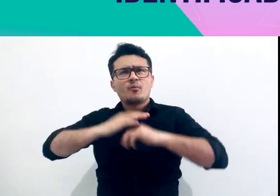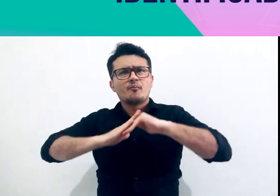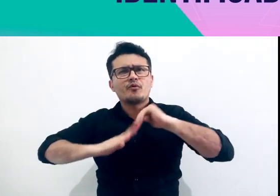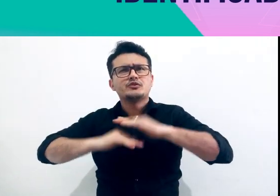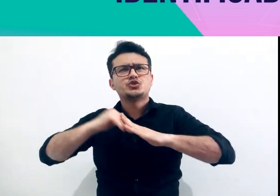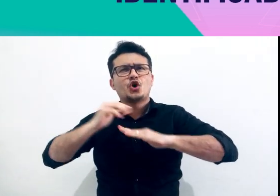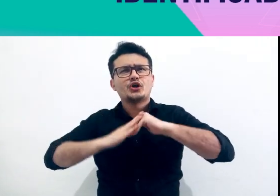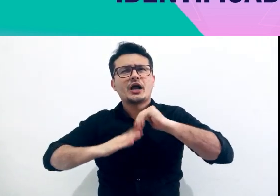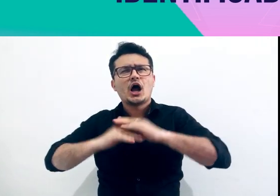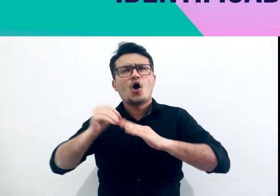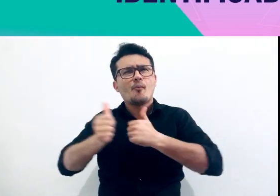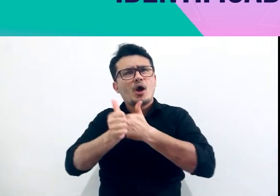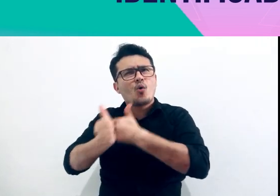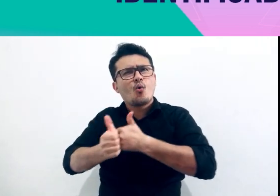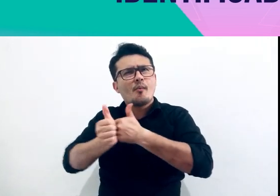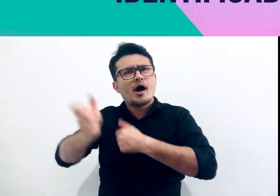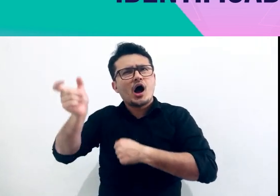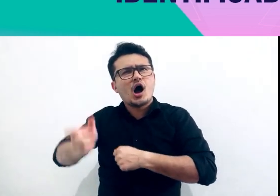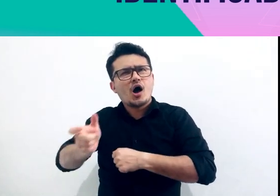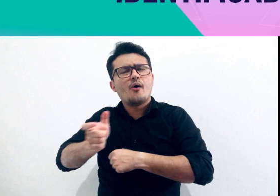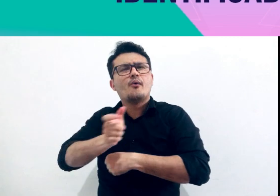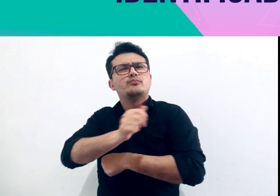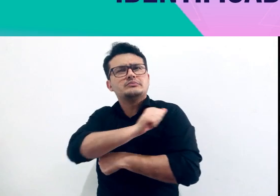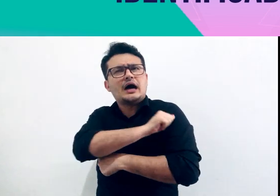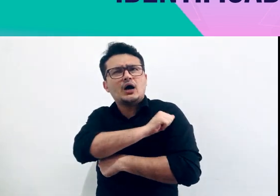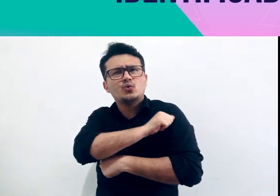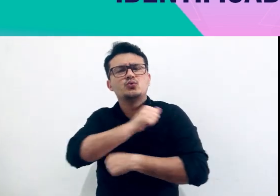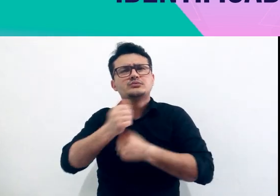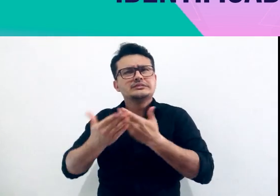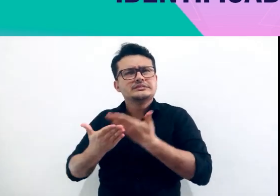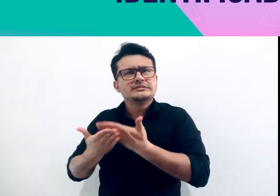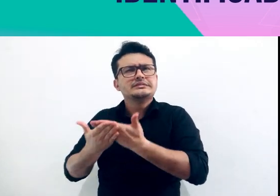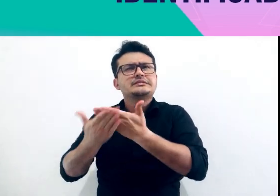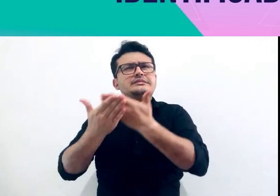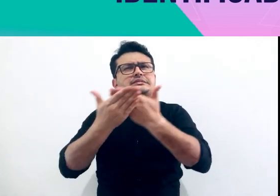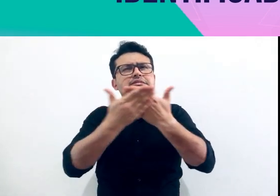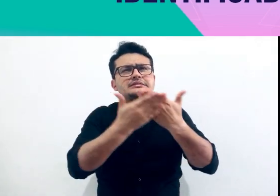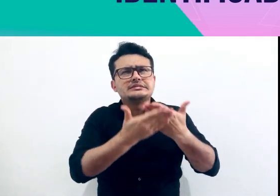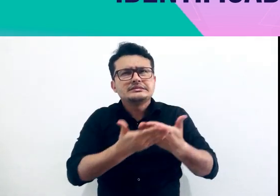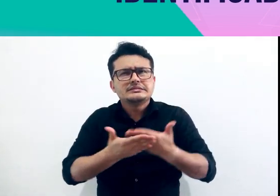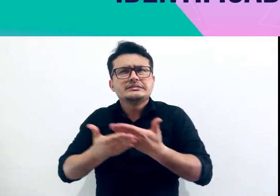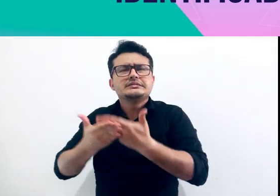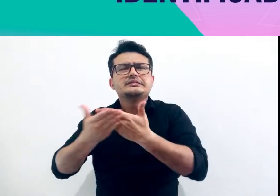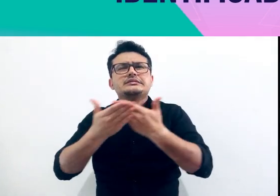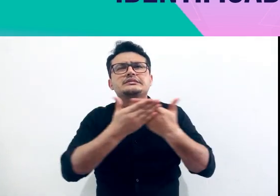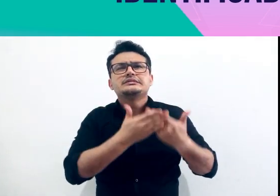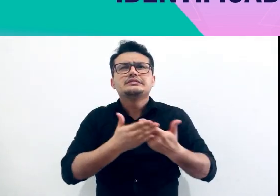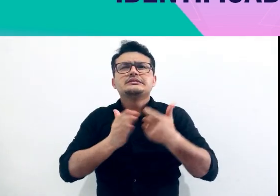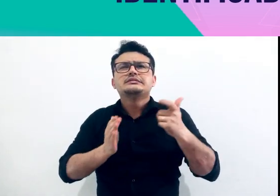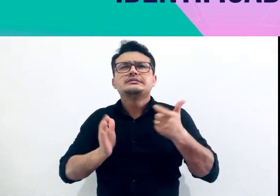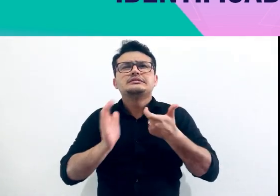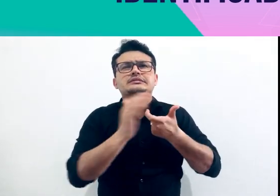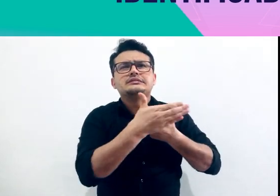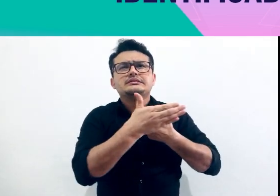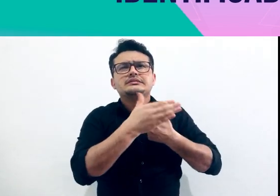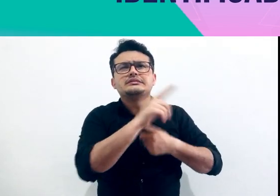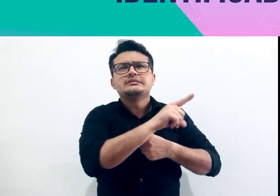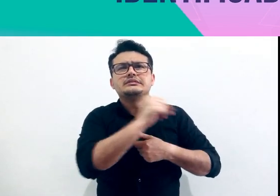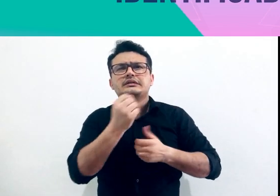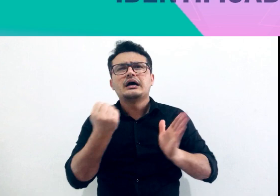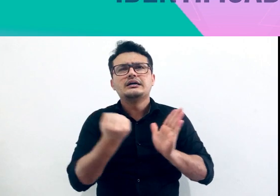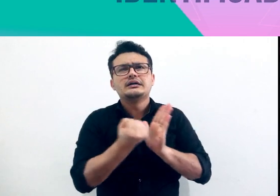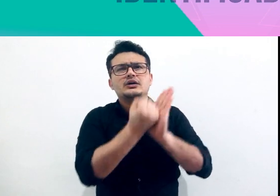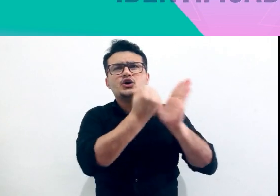política prevê o direito de um profissional especializado para acompanhá-lo, durante as aulas, denominando na política